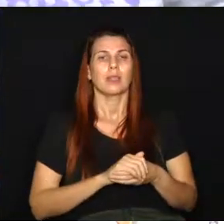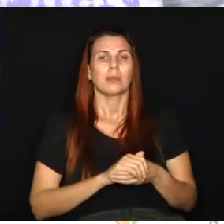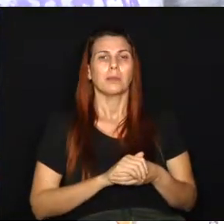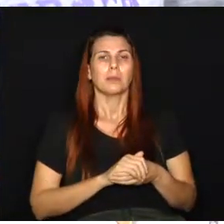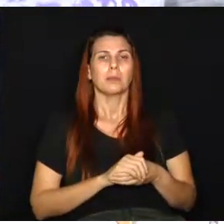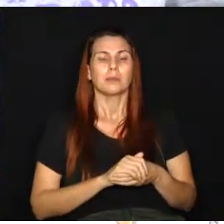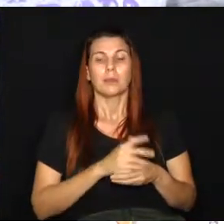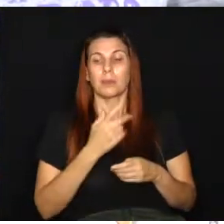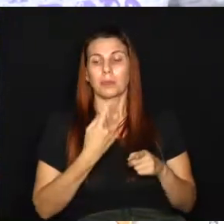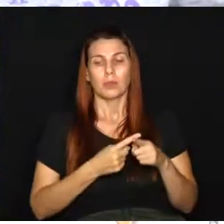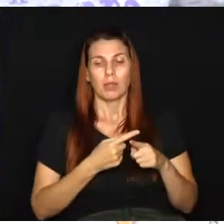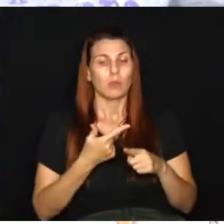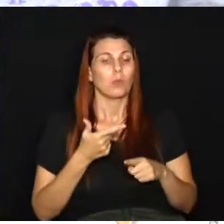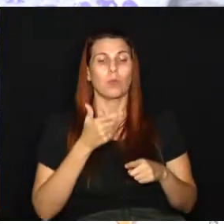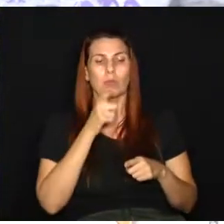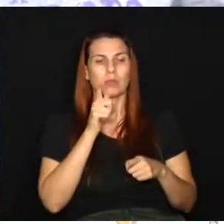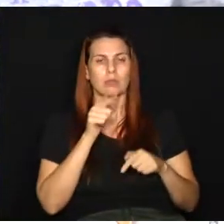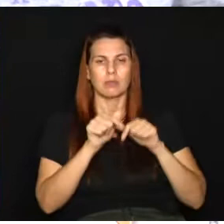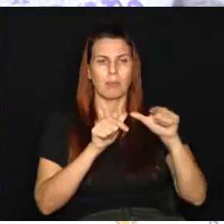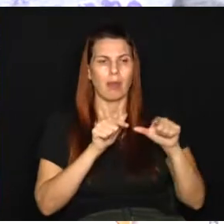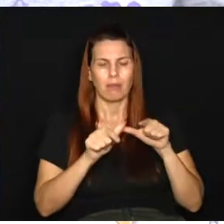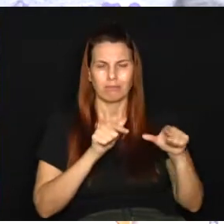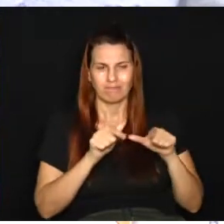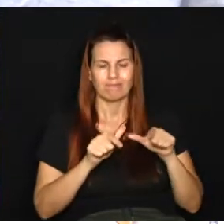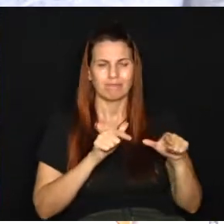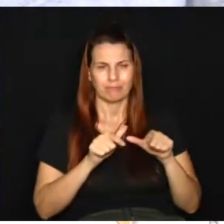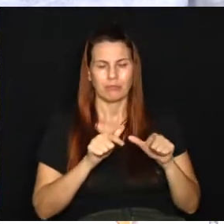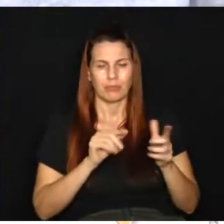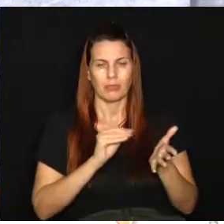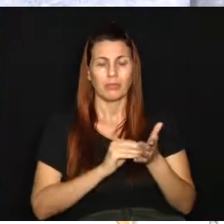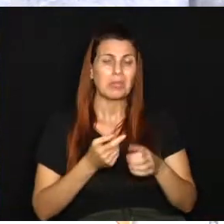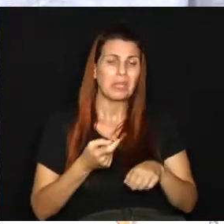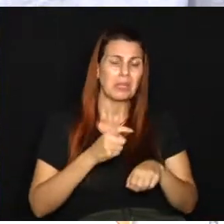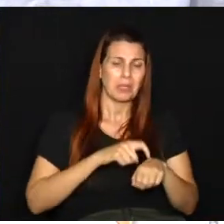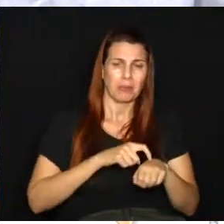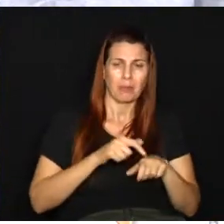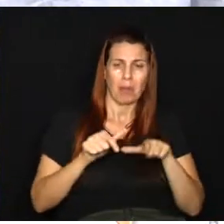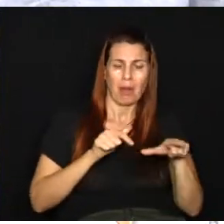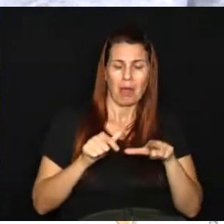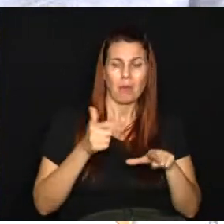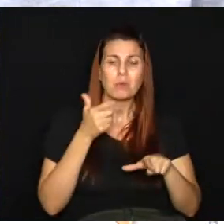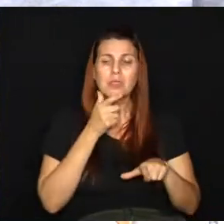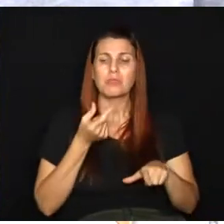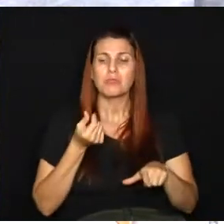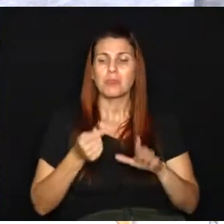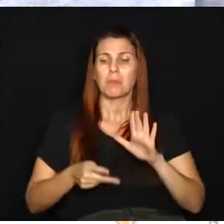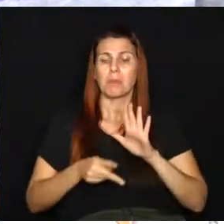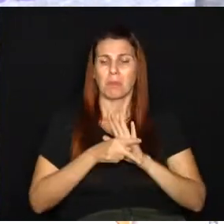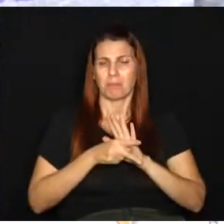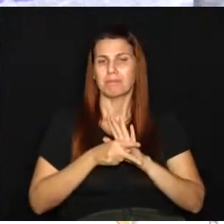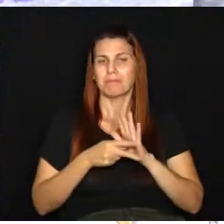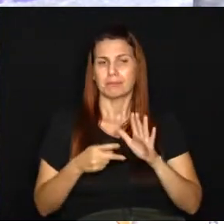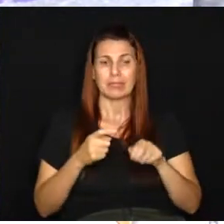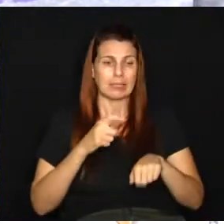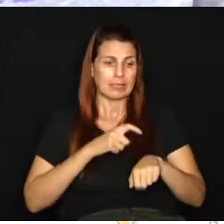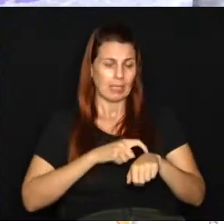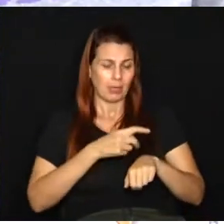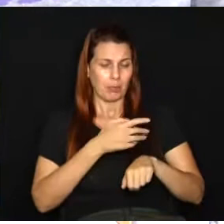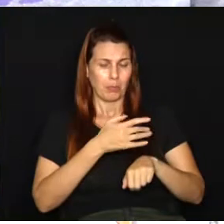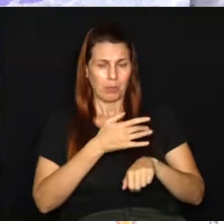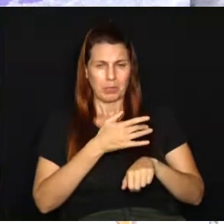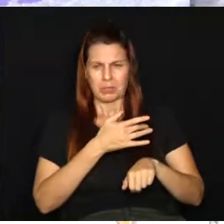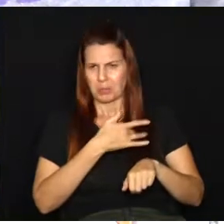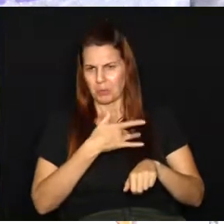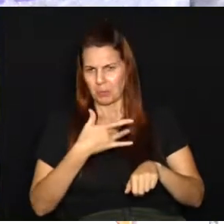sua possibilidade de trabalhar, de estar no mercado de trabalho, de ter autonomia financeira, de ter tempo para você, para a sua saúde mental,